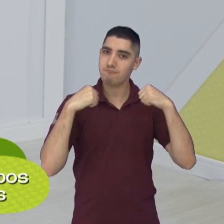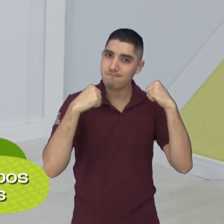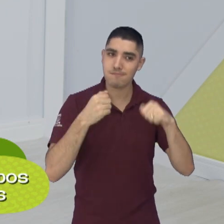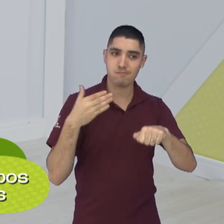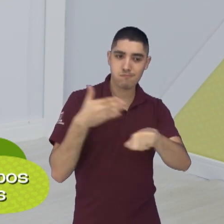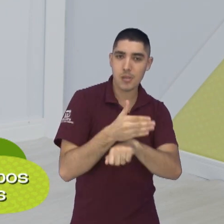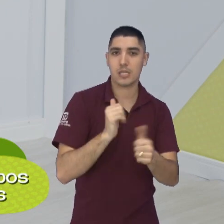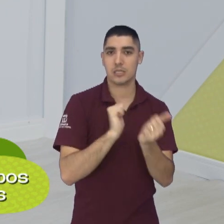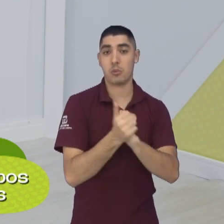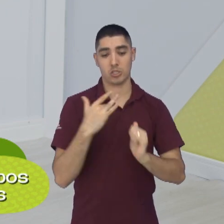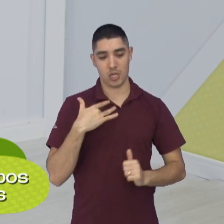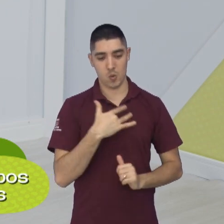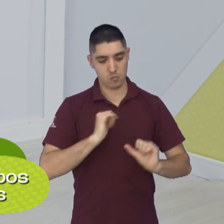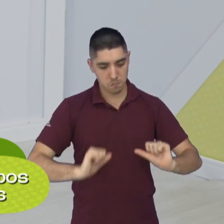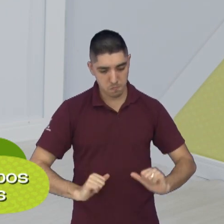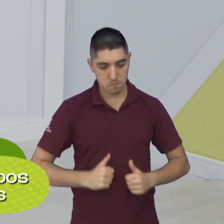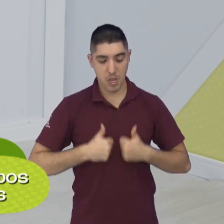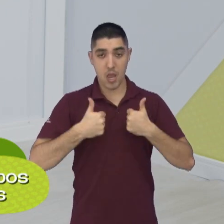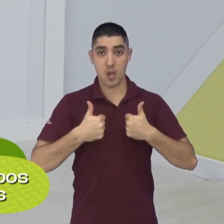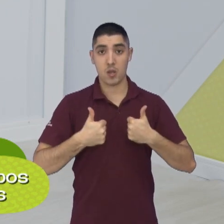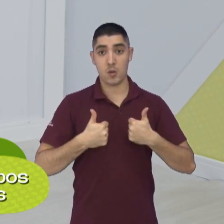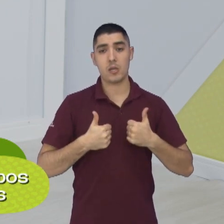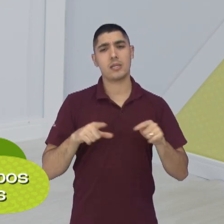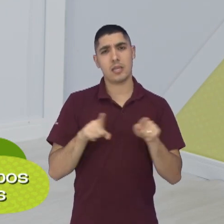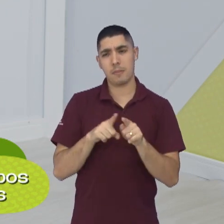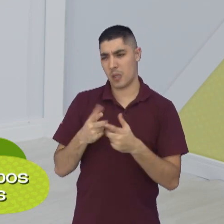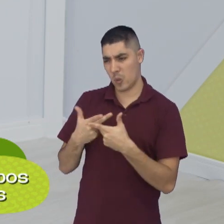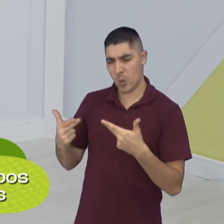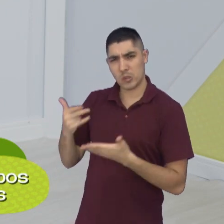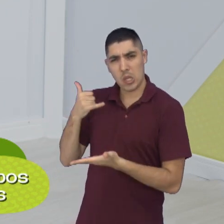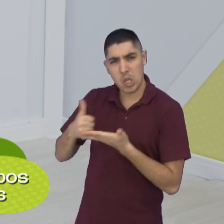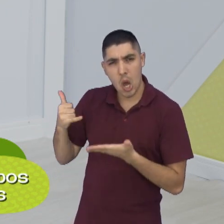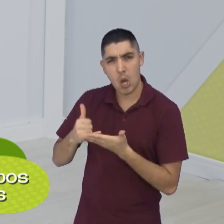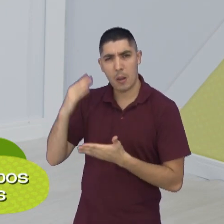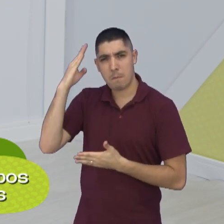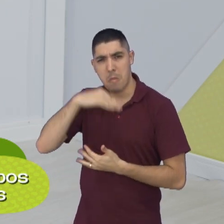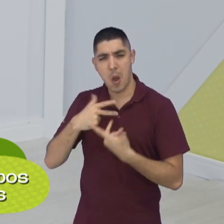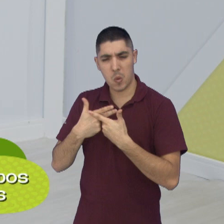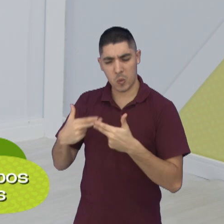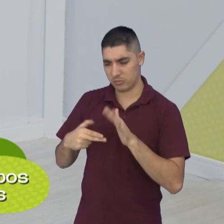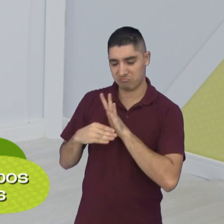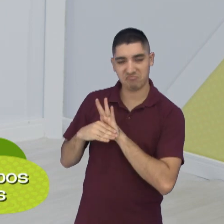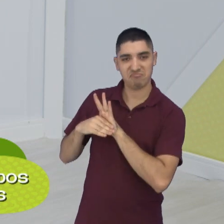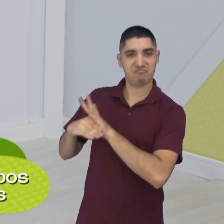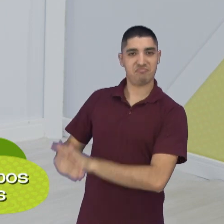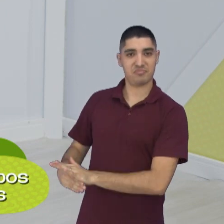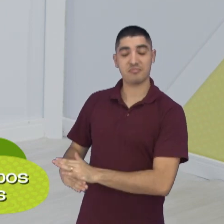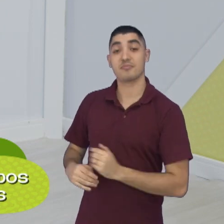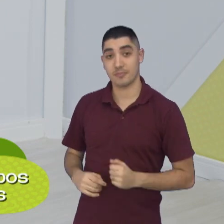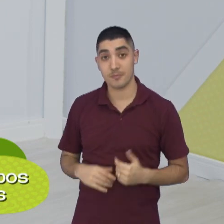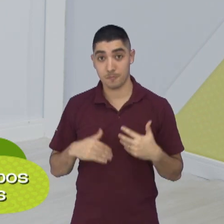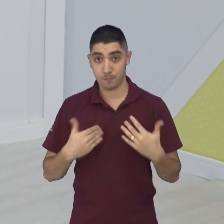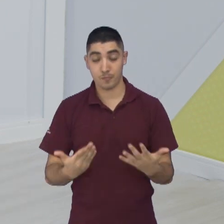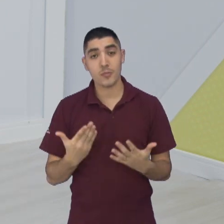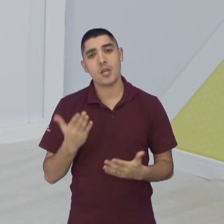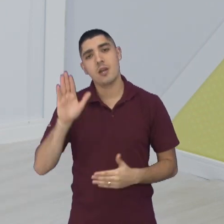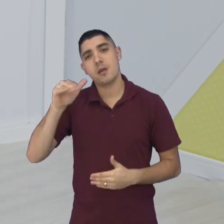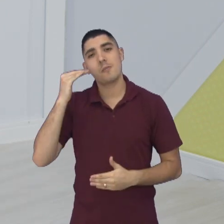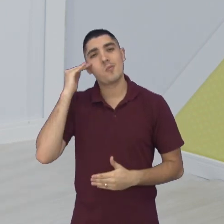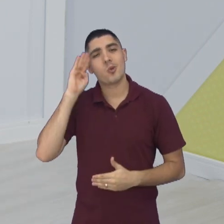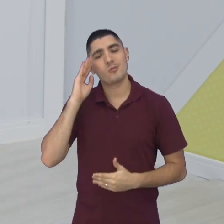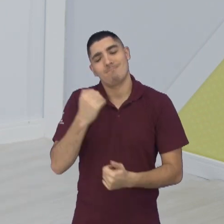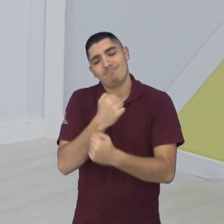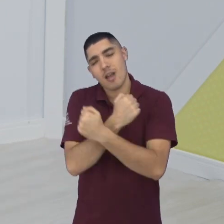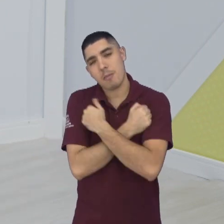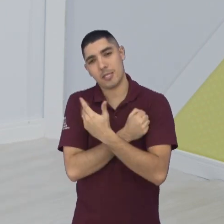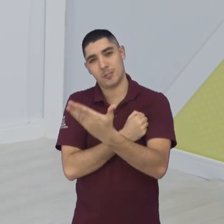mínimo faz bem para a saúde e tira de qualquer outro tipo de coisa ruim que nós temos aí na nossa sociedade, tá certo? Brunão, grande abraço